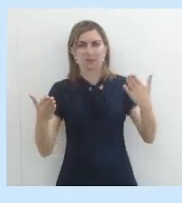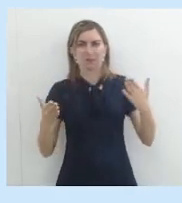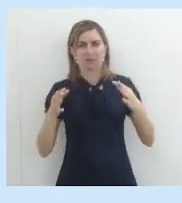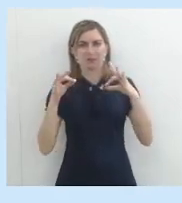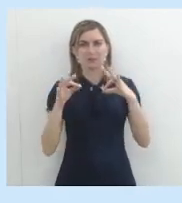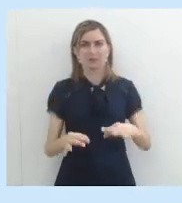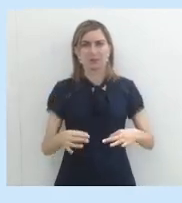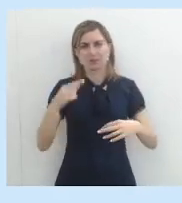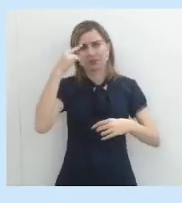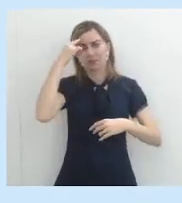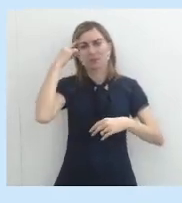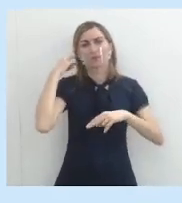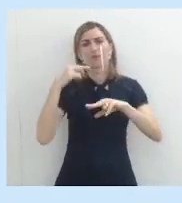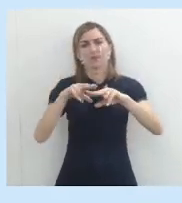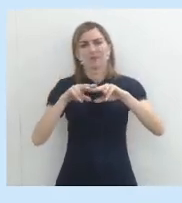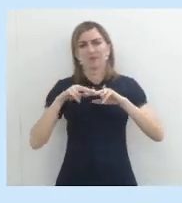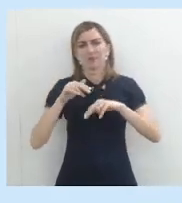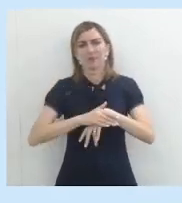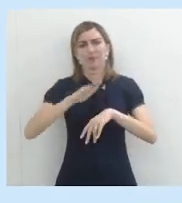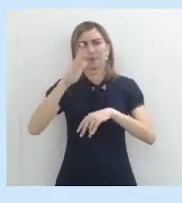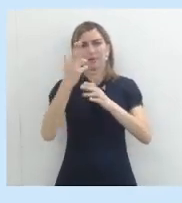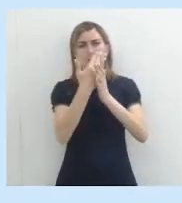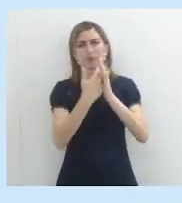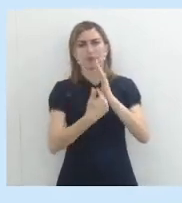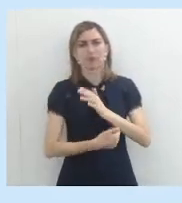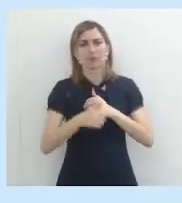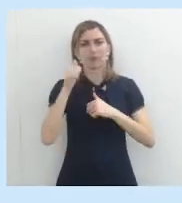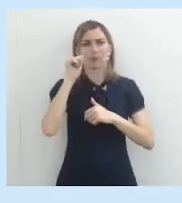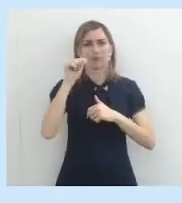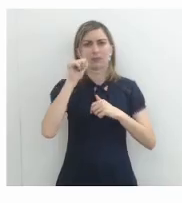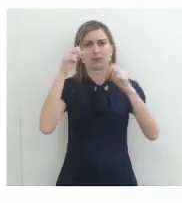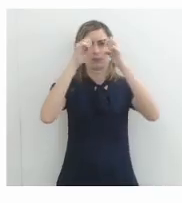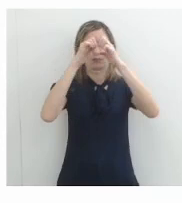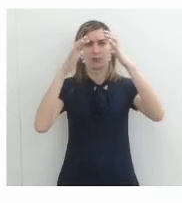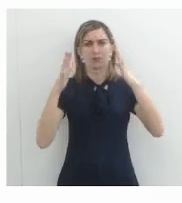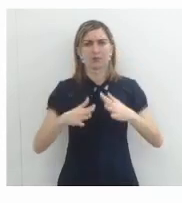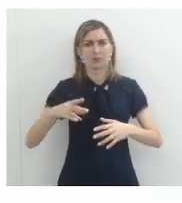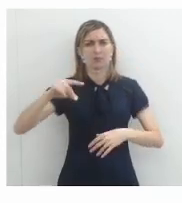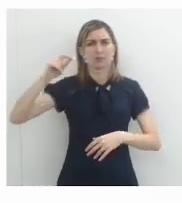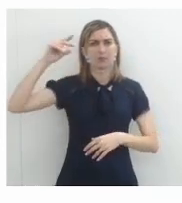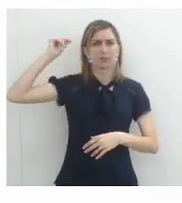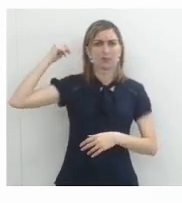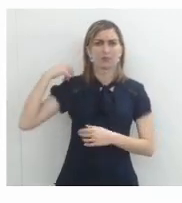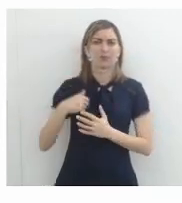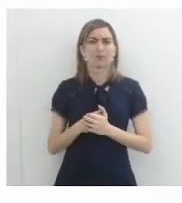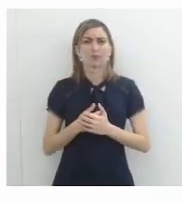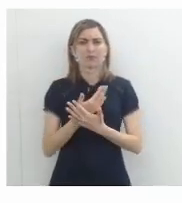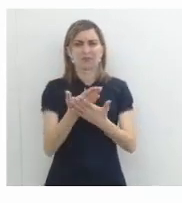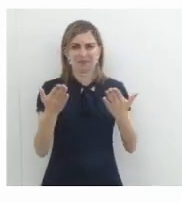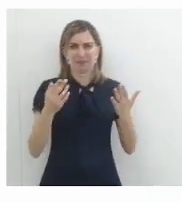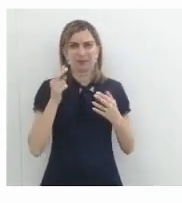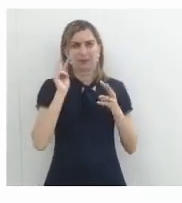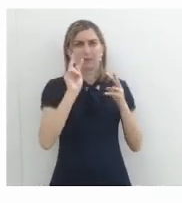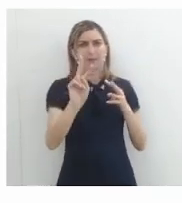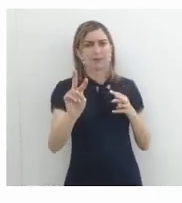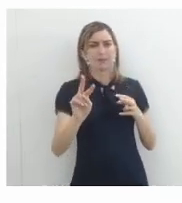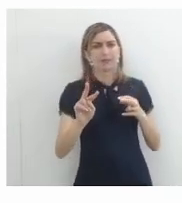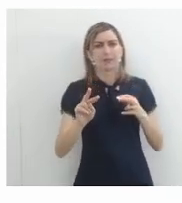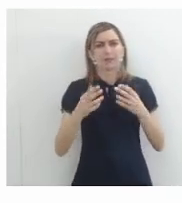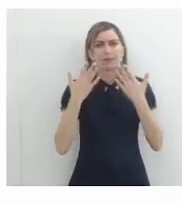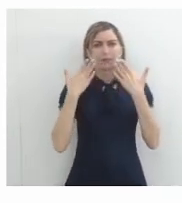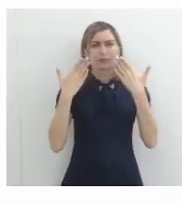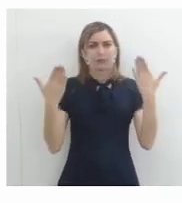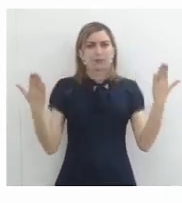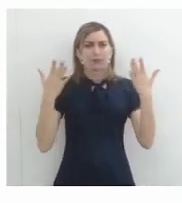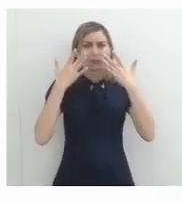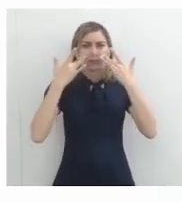por isso também que se tinha mais figuras femininas na escultura primitiva. Agora a gente vai ver um pouquinho das exposições, né,